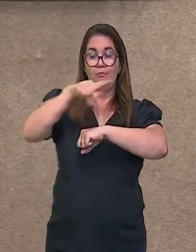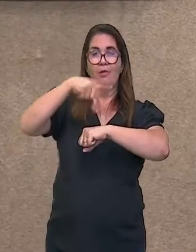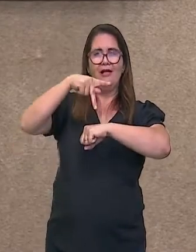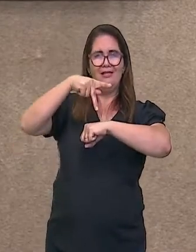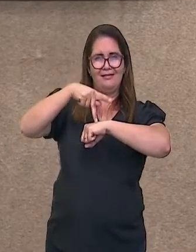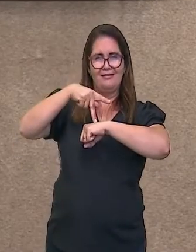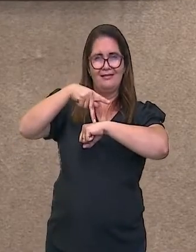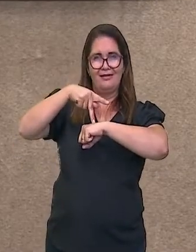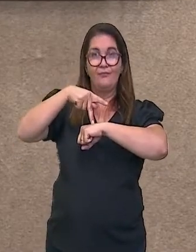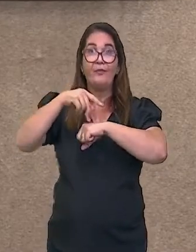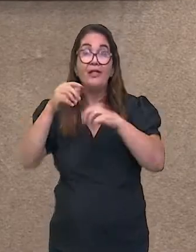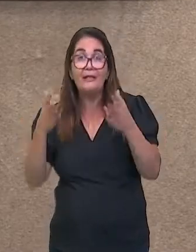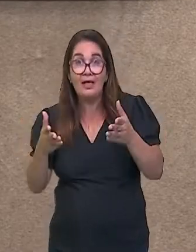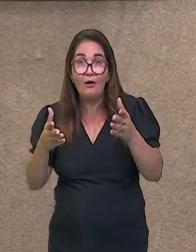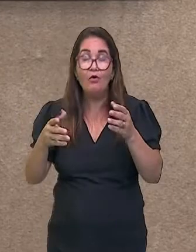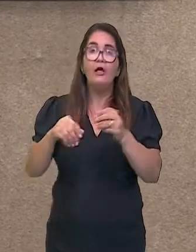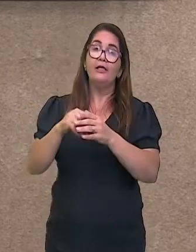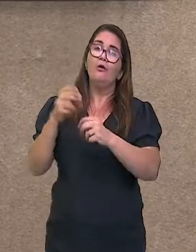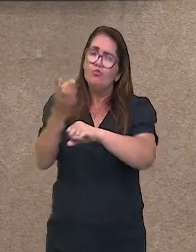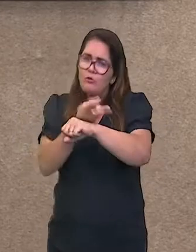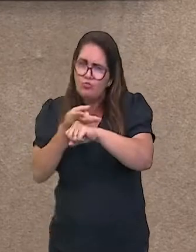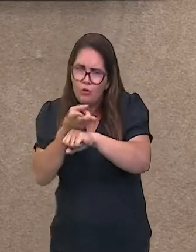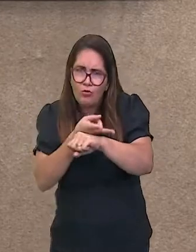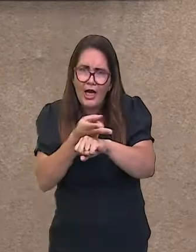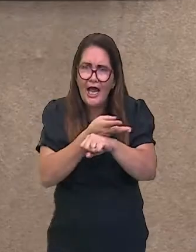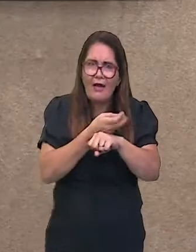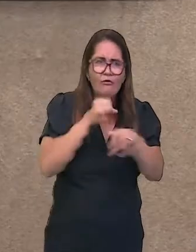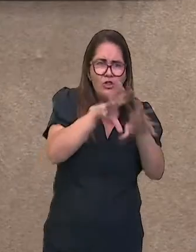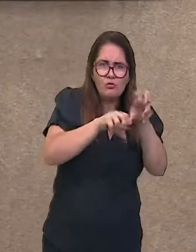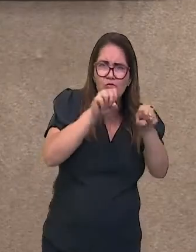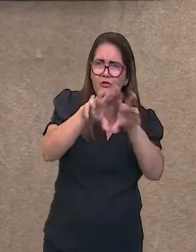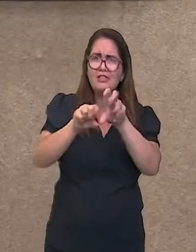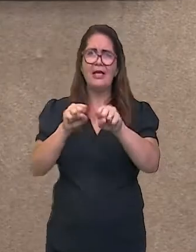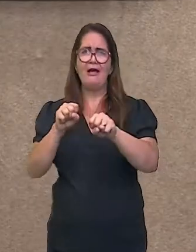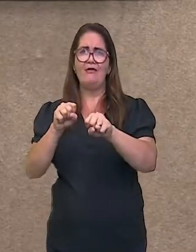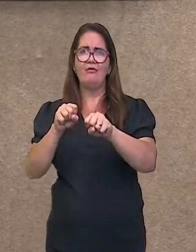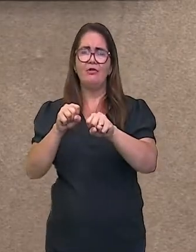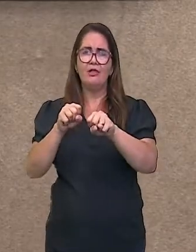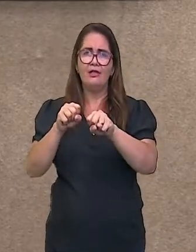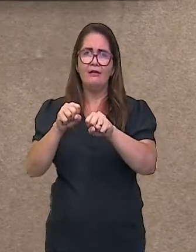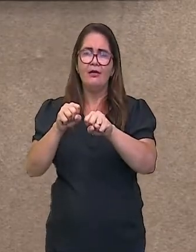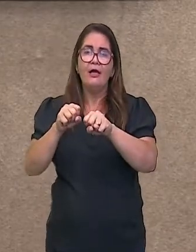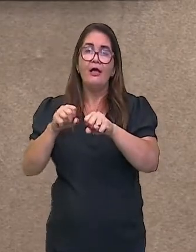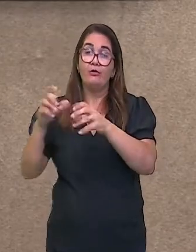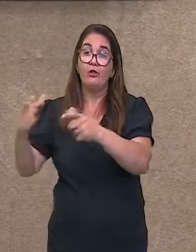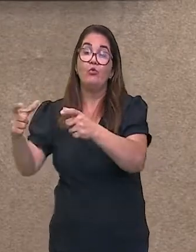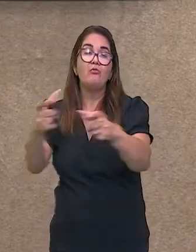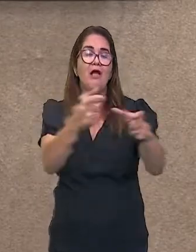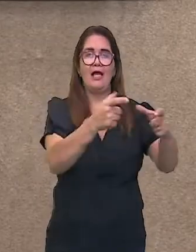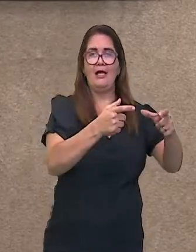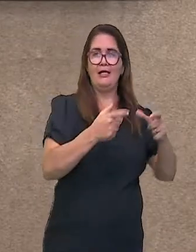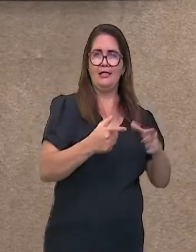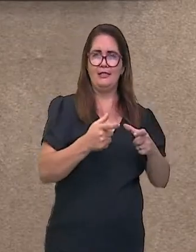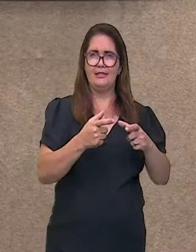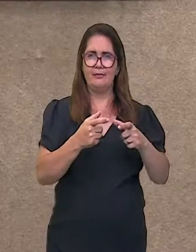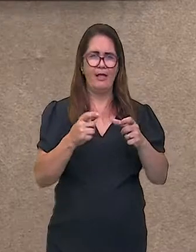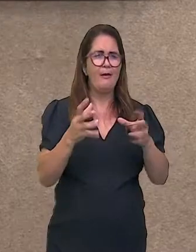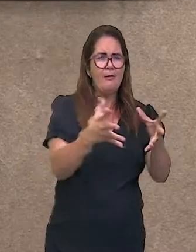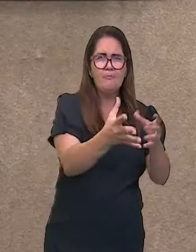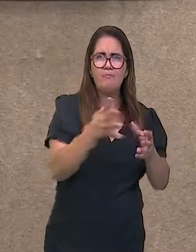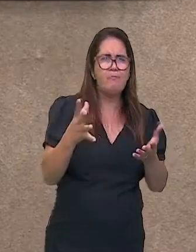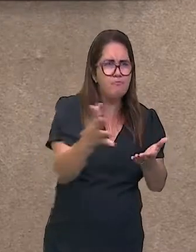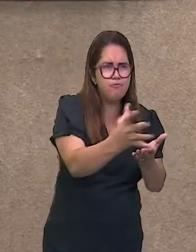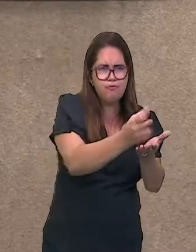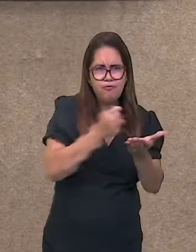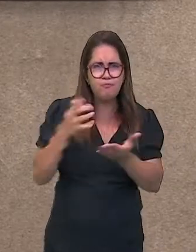expansão territorial. Isso no começo do século XX. O pangermanismo ainda se expressava nas questões